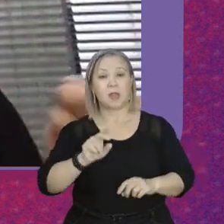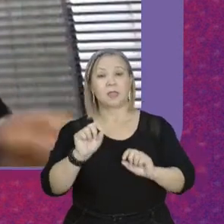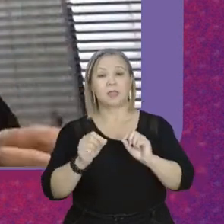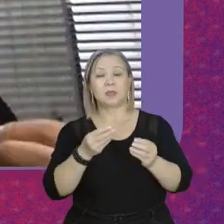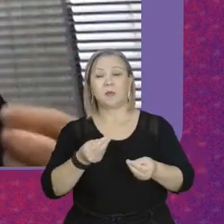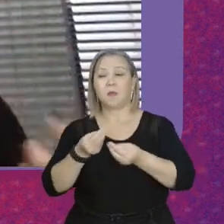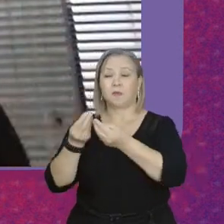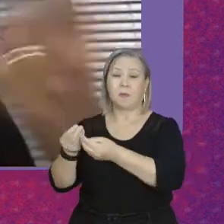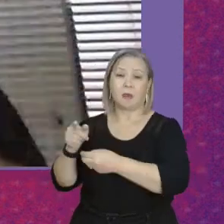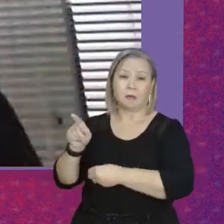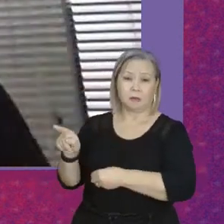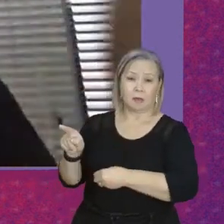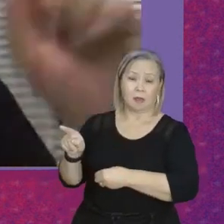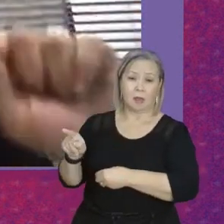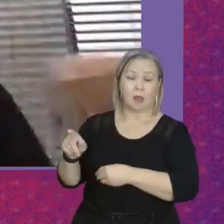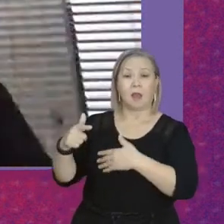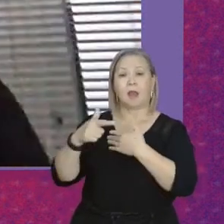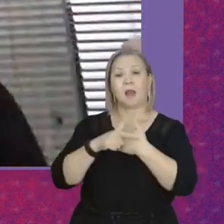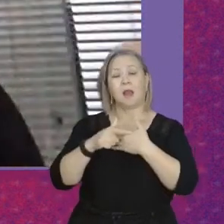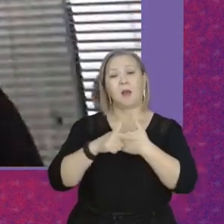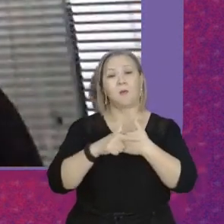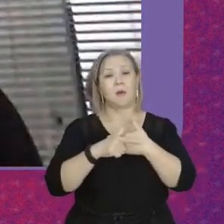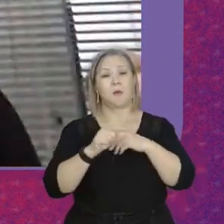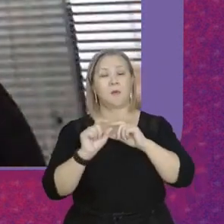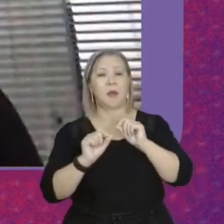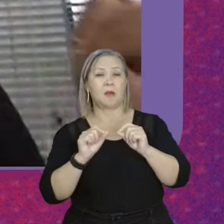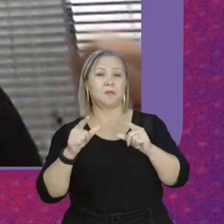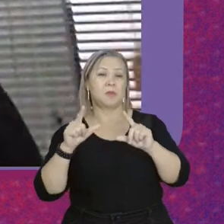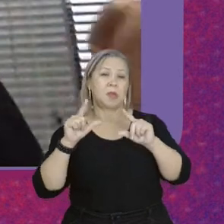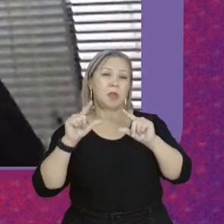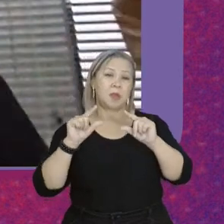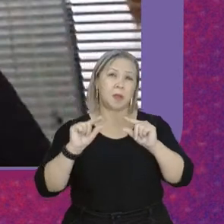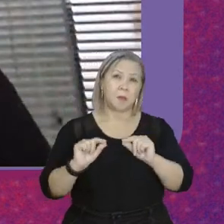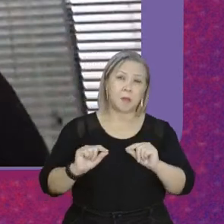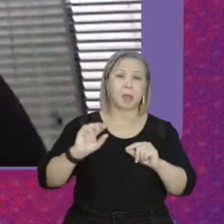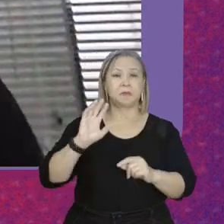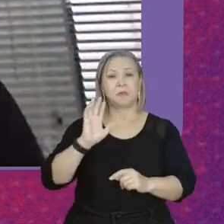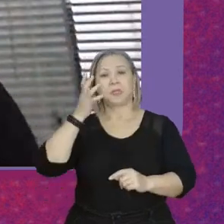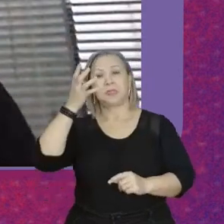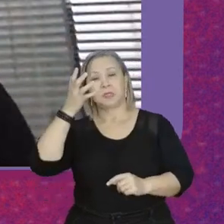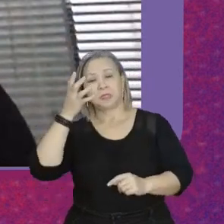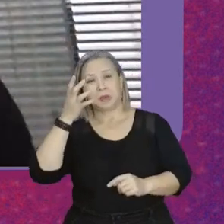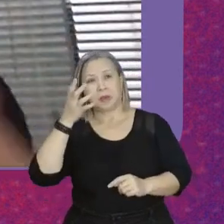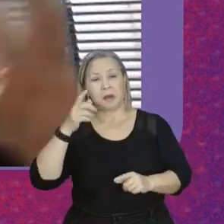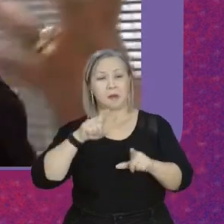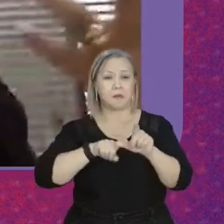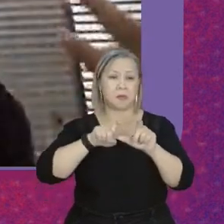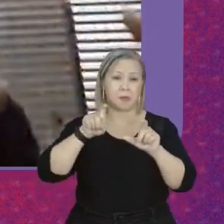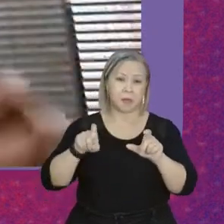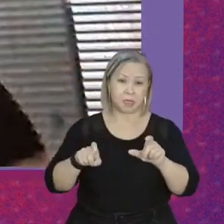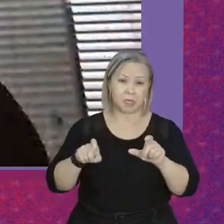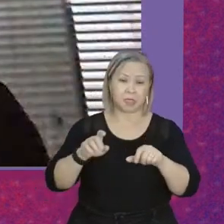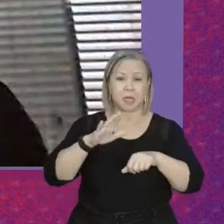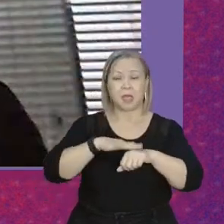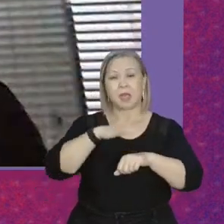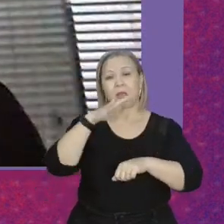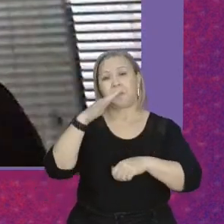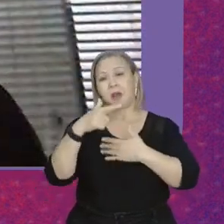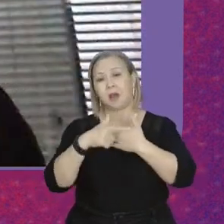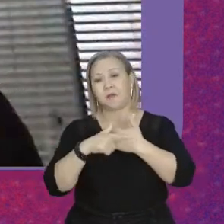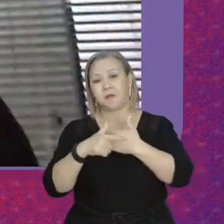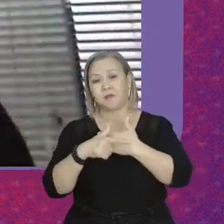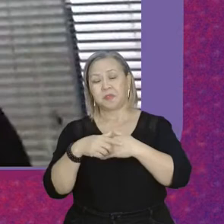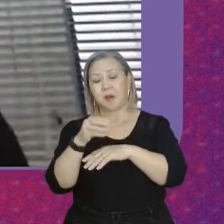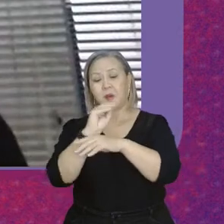atribuído o papel de menos tomada de decisão e autonomia, e mais o papel